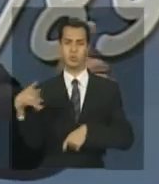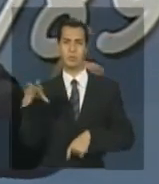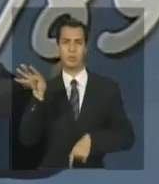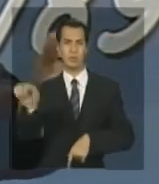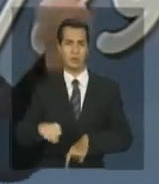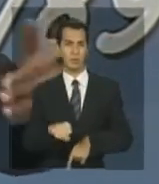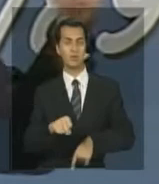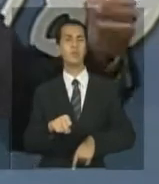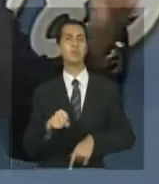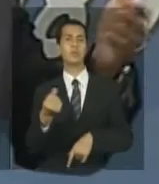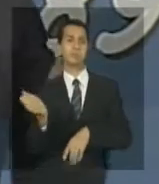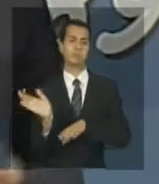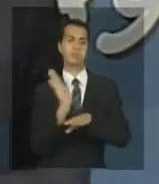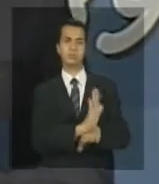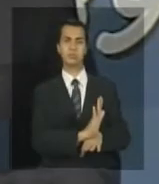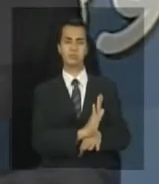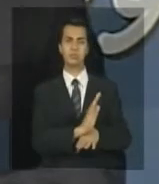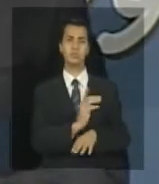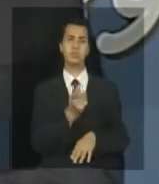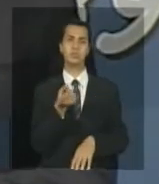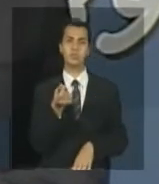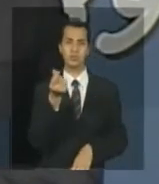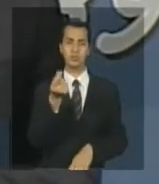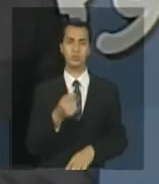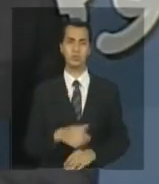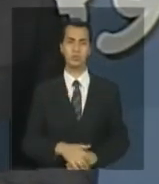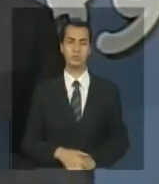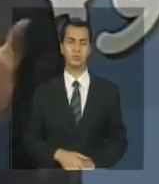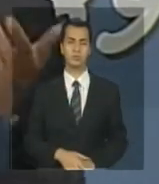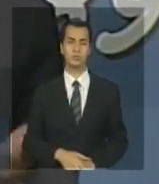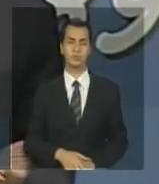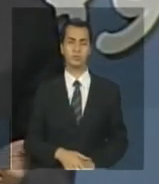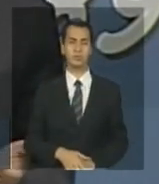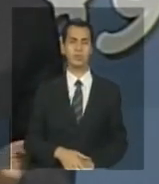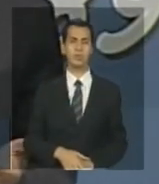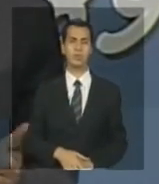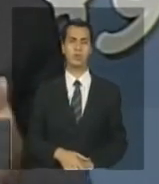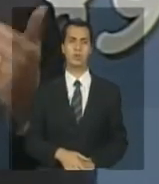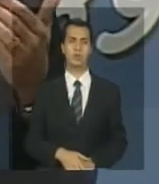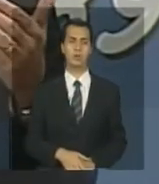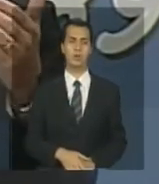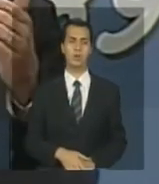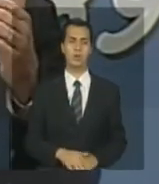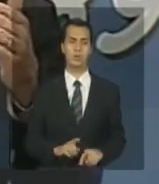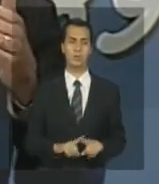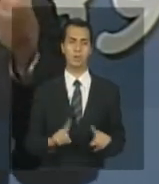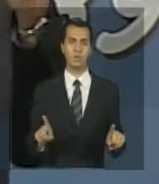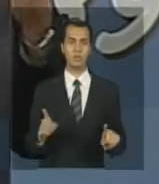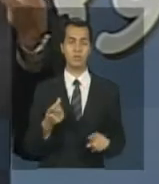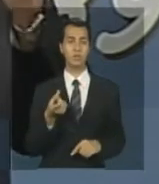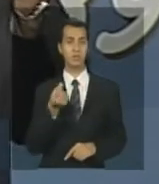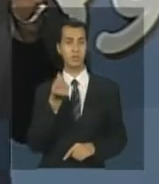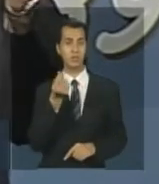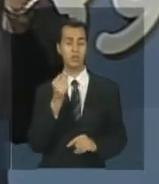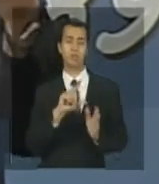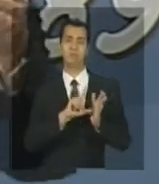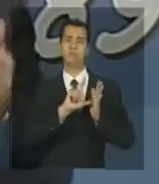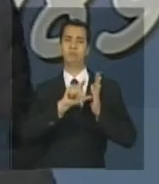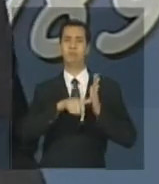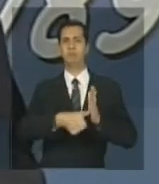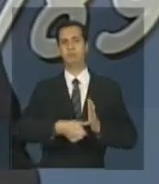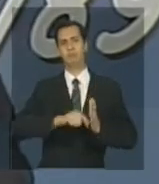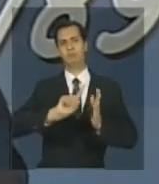orçamento para fazer Face aquelas contingências e os recursos eles chegam muito